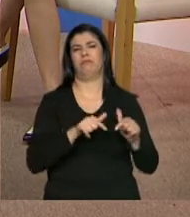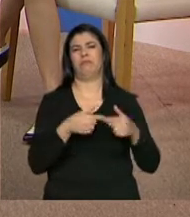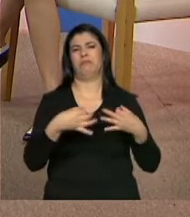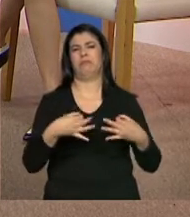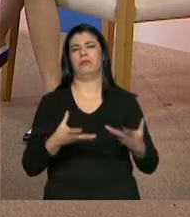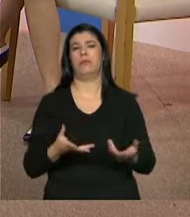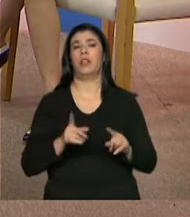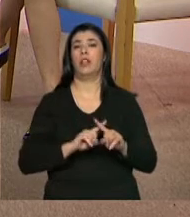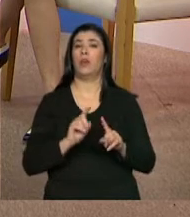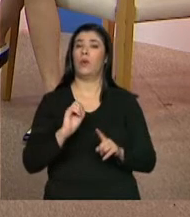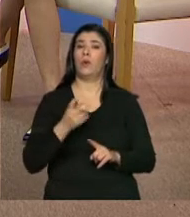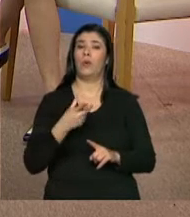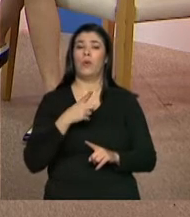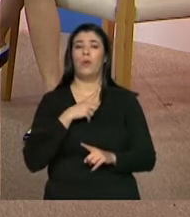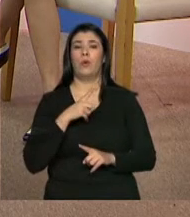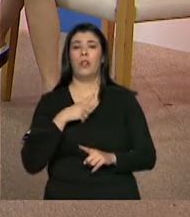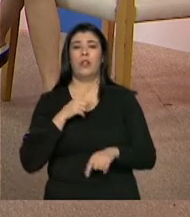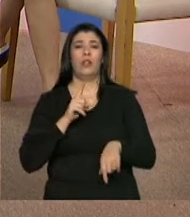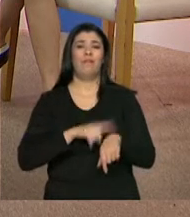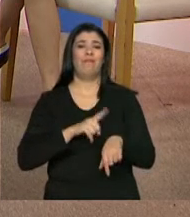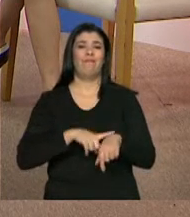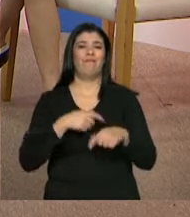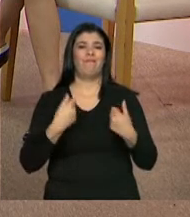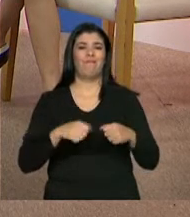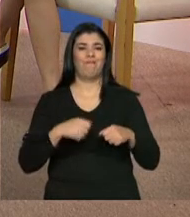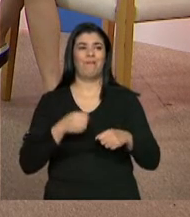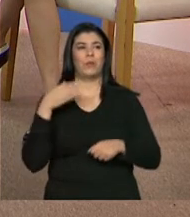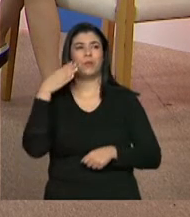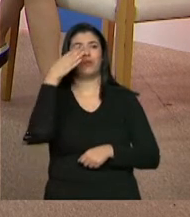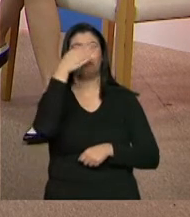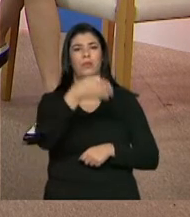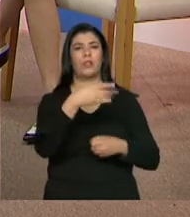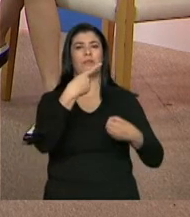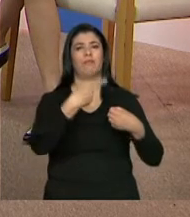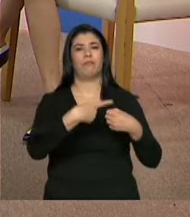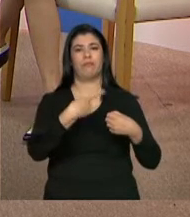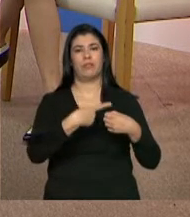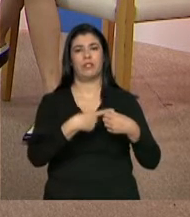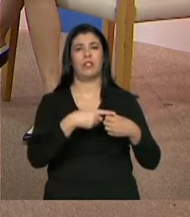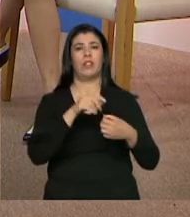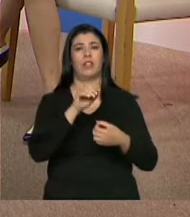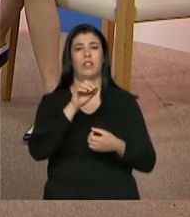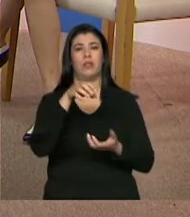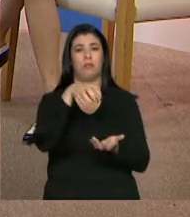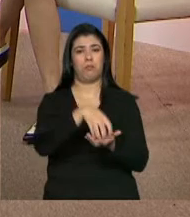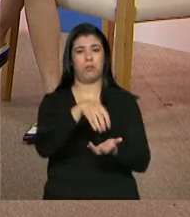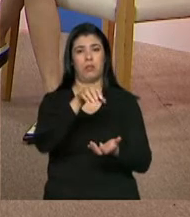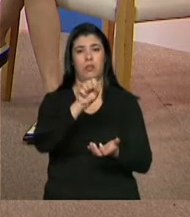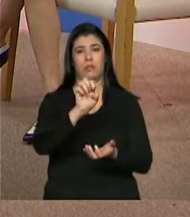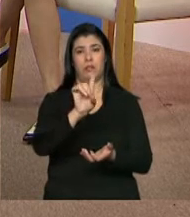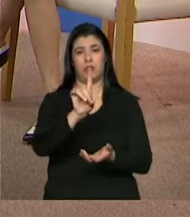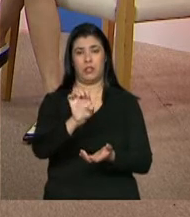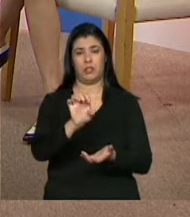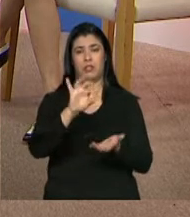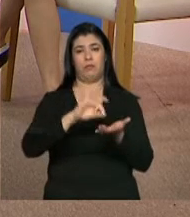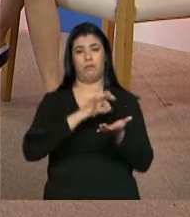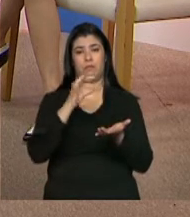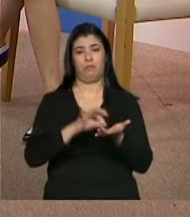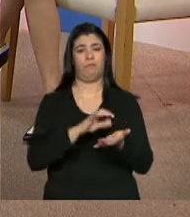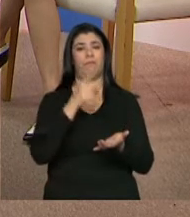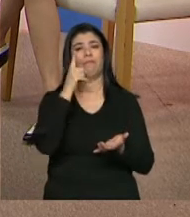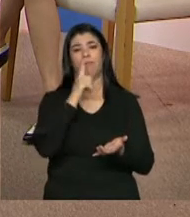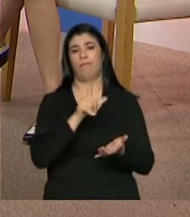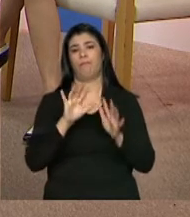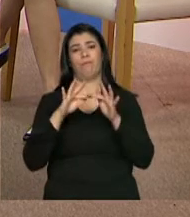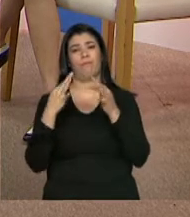ou senão não tem tempo, muitas vezes até recurso para se dirigir à sede do município, ao ponto de cadastramento, e aí é um